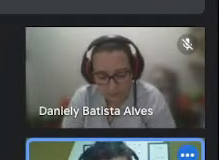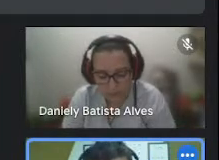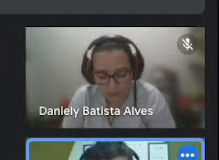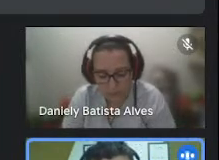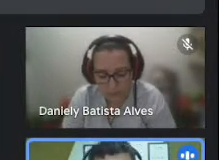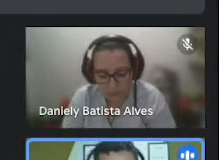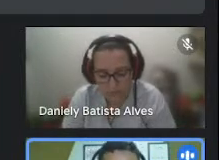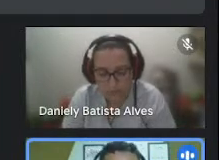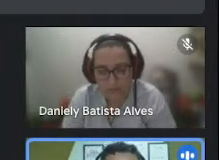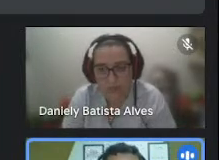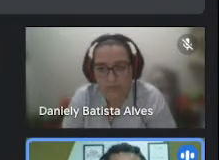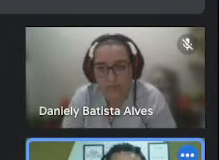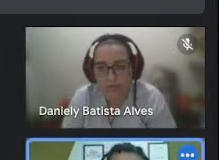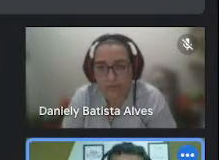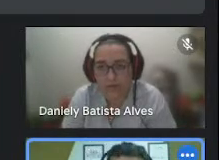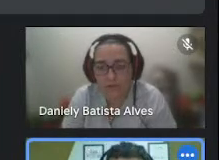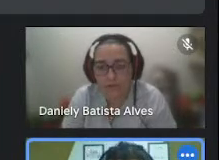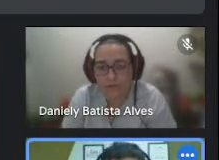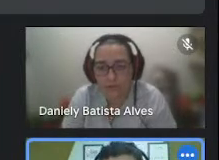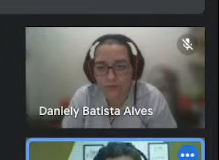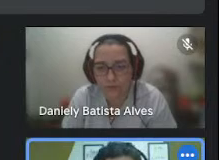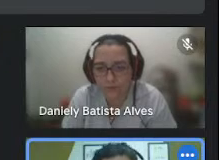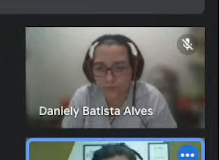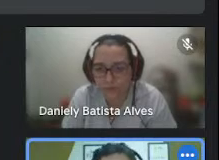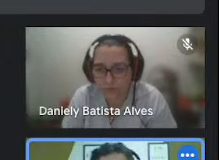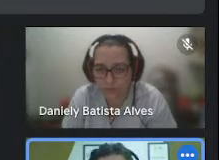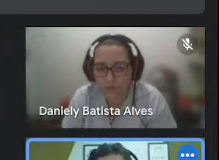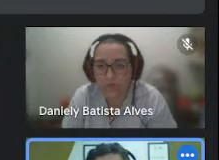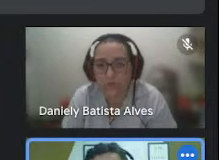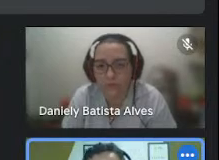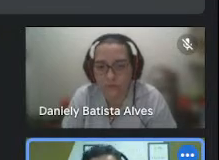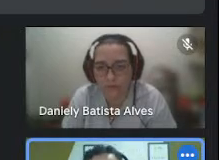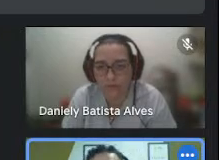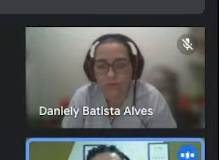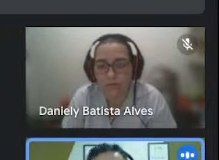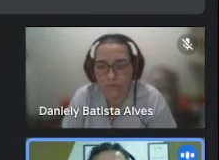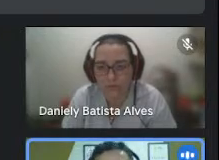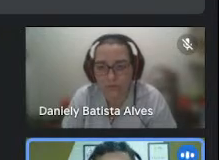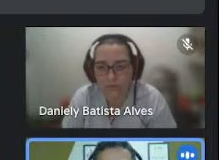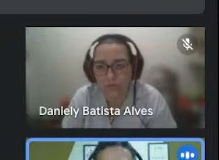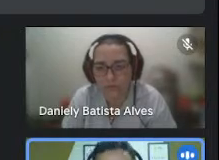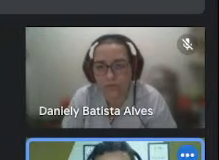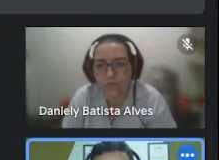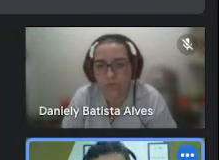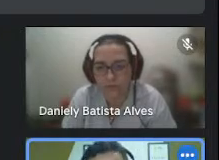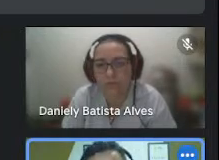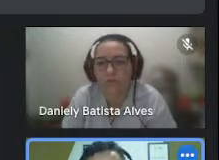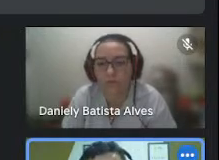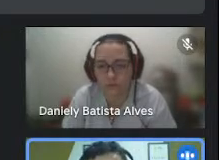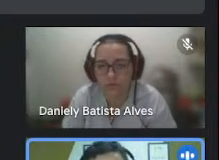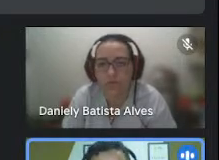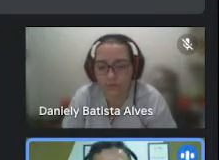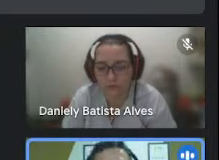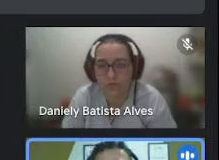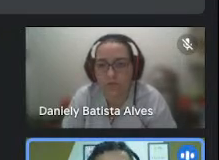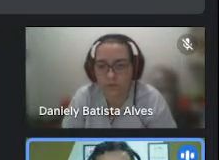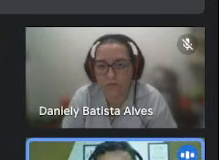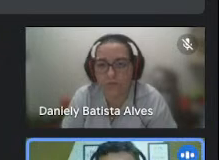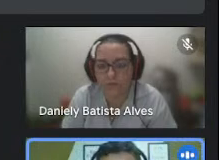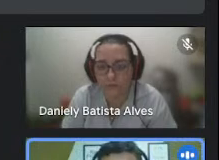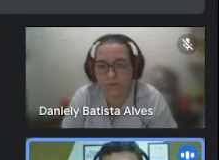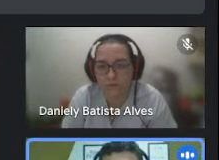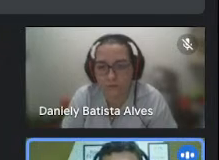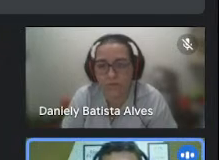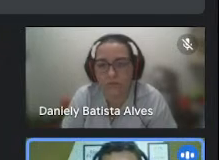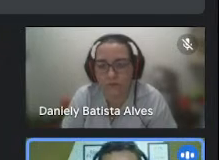no trabalho. Além de citar, né, mas vai ter que passar por todo o protocolo de submissão